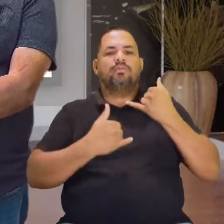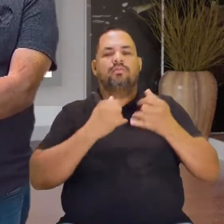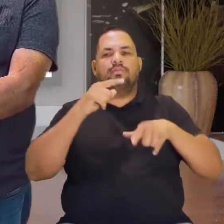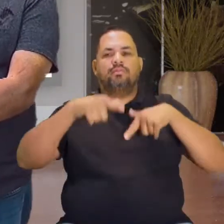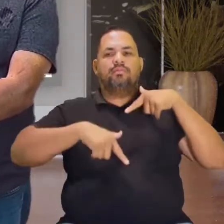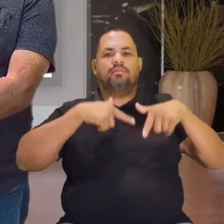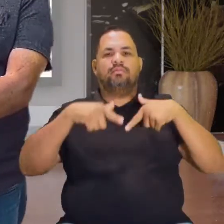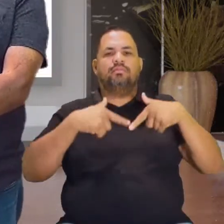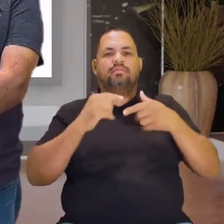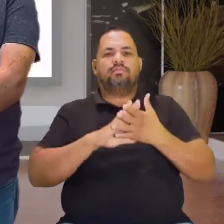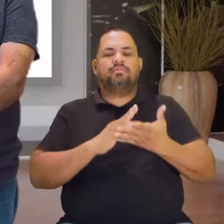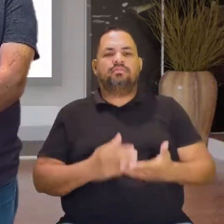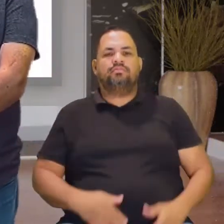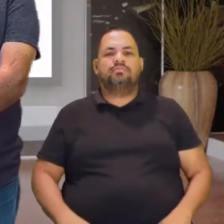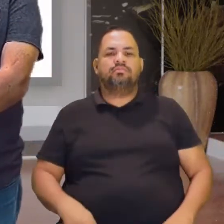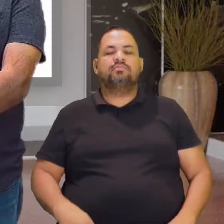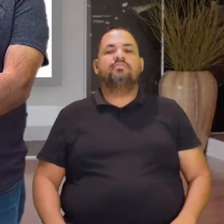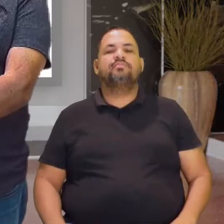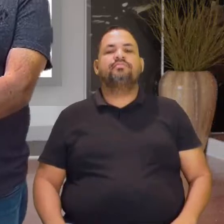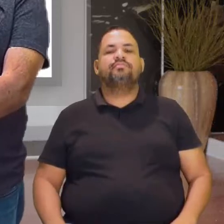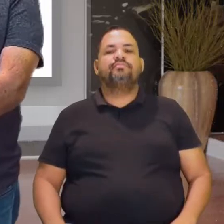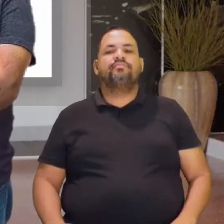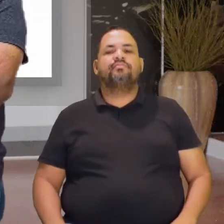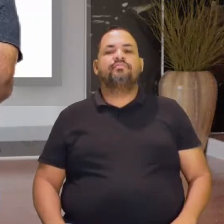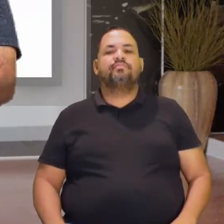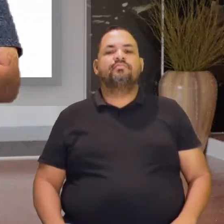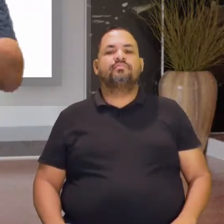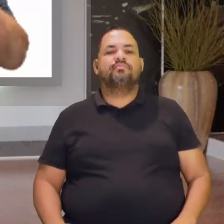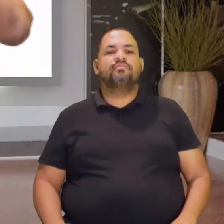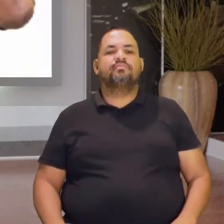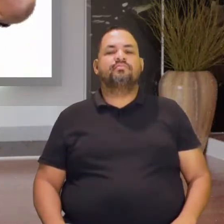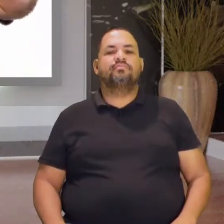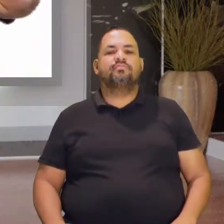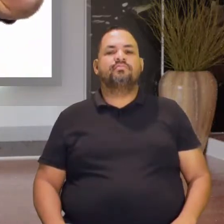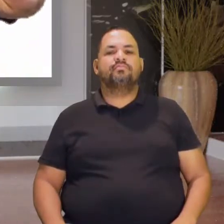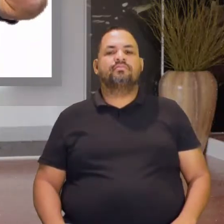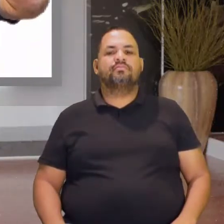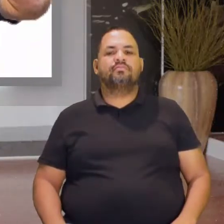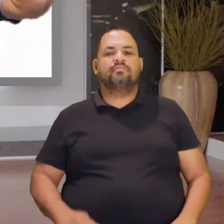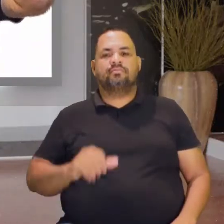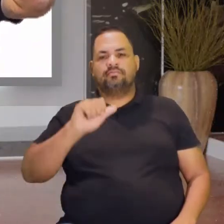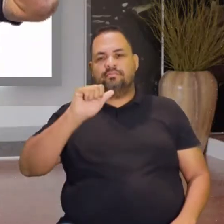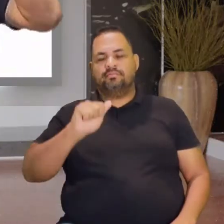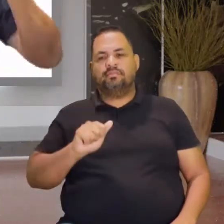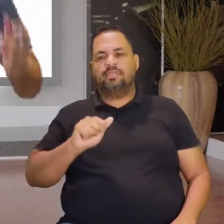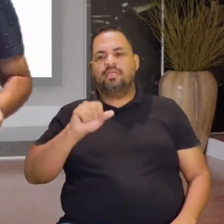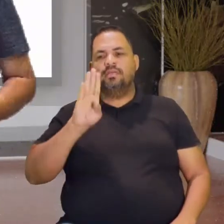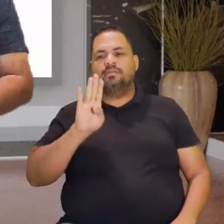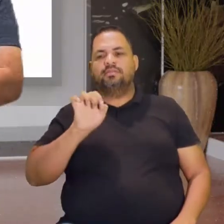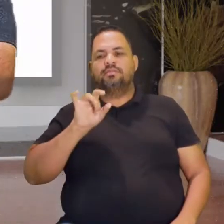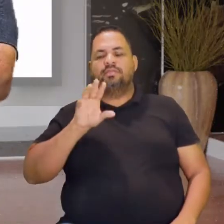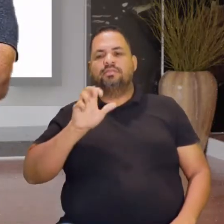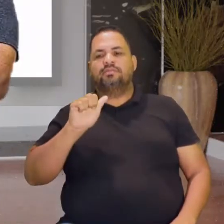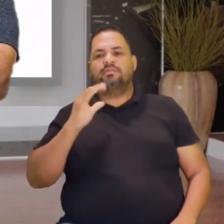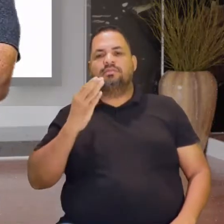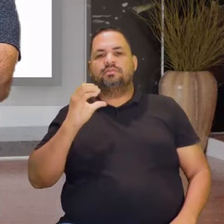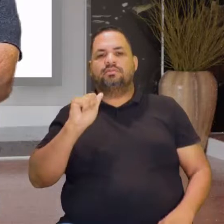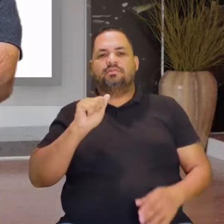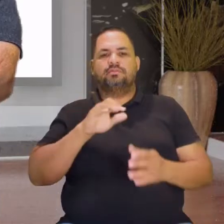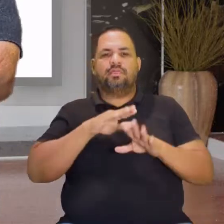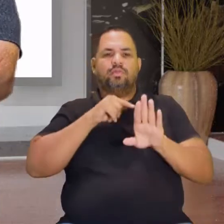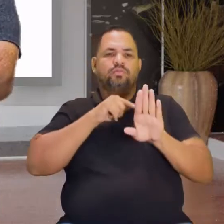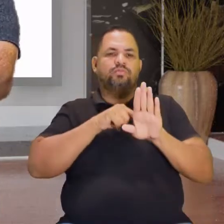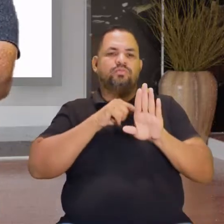trabalho, muito divertido. Então, gente, a abstração que a professora está ressaltando, né, porque tudo que